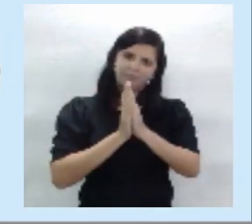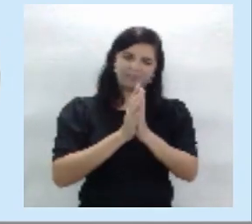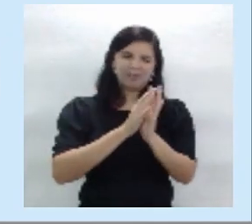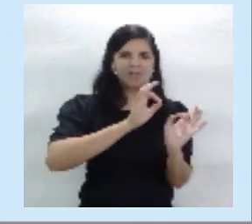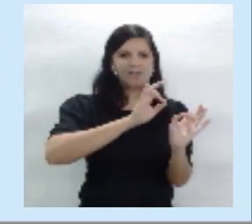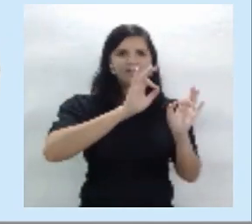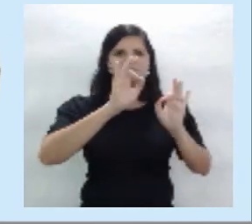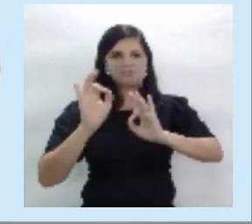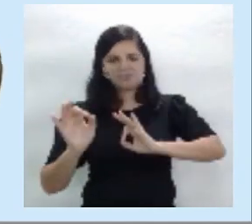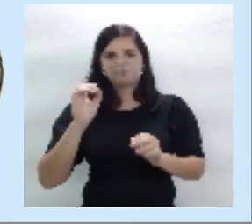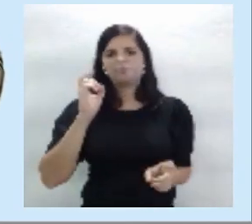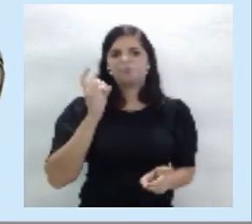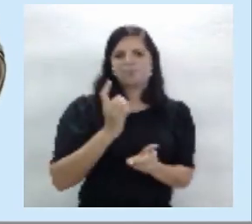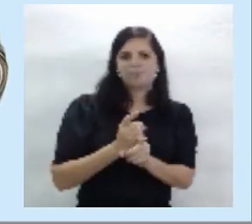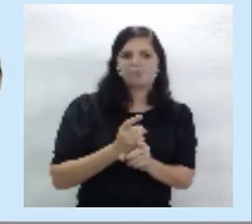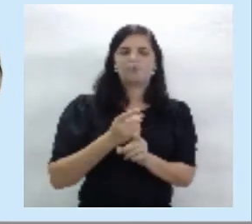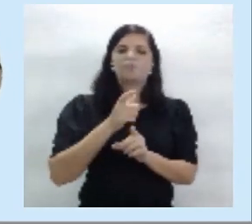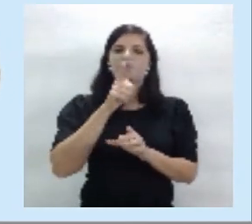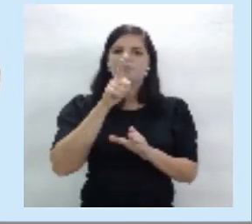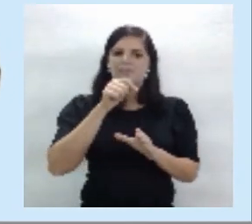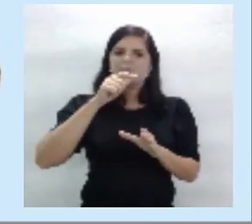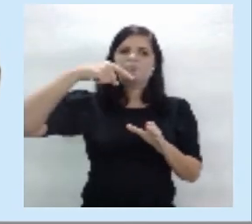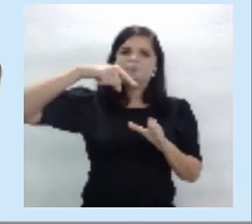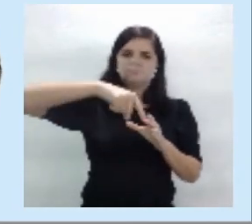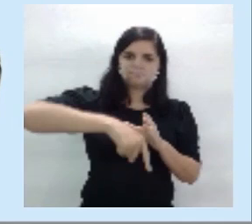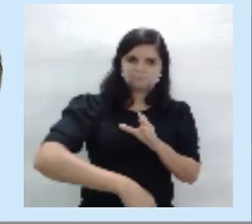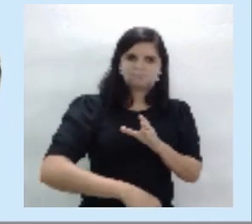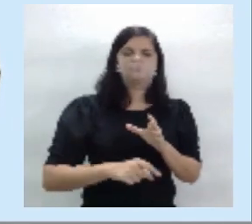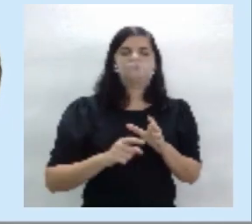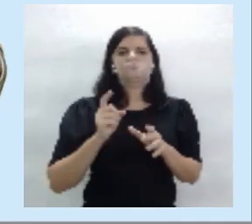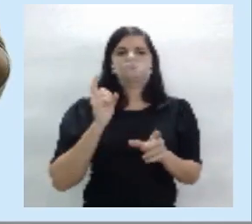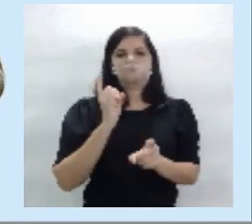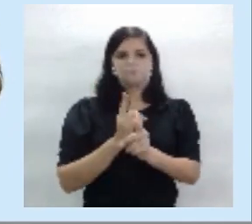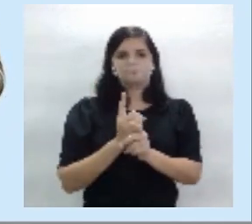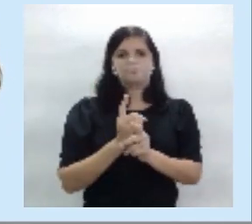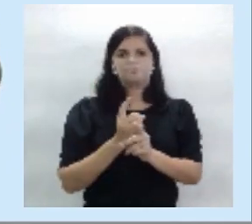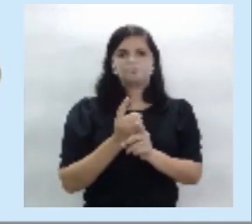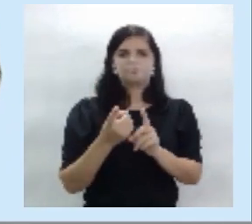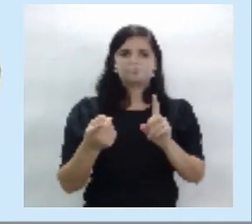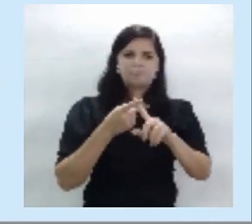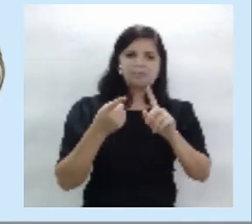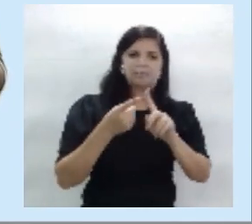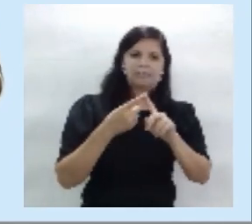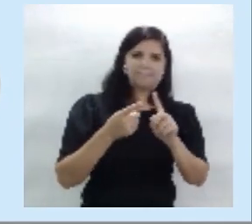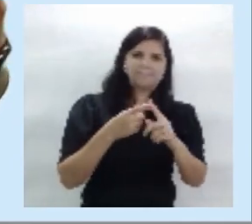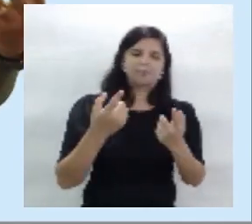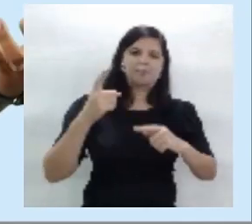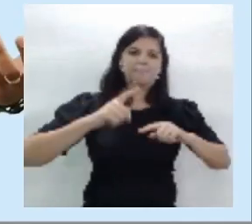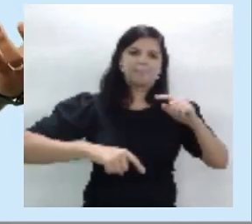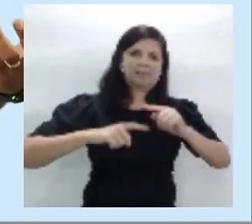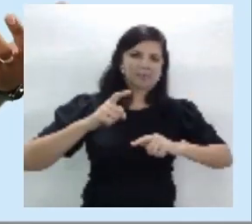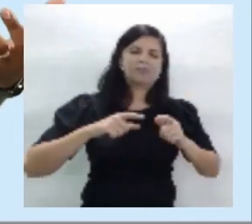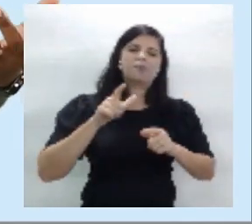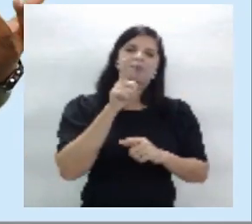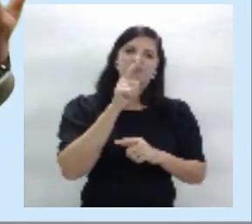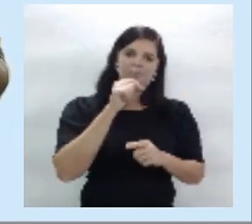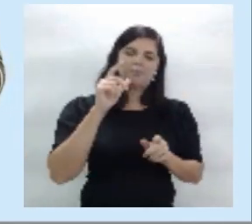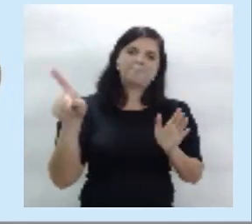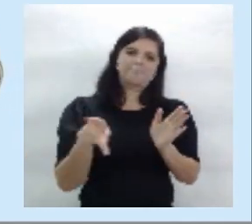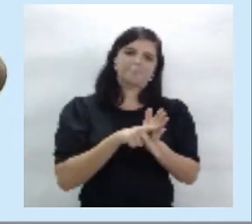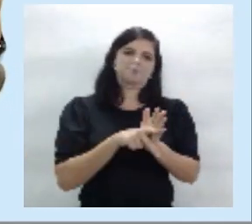recurso subterrâneo, tá? Em forma de aquífero, que foi o que a gente viu, também é considerado um recurso hídrico,